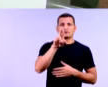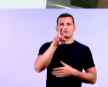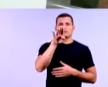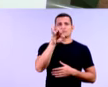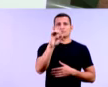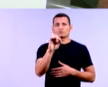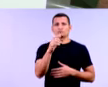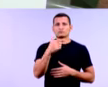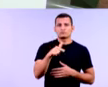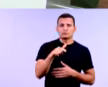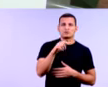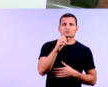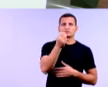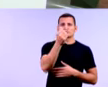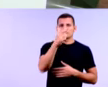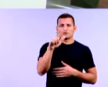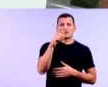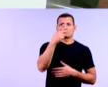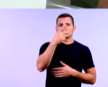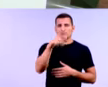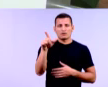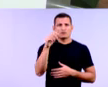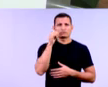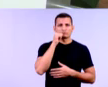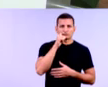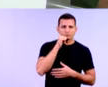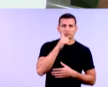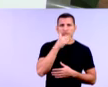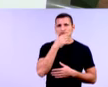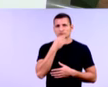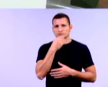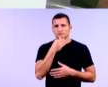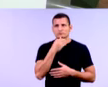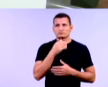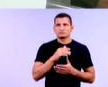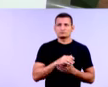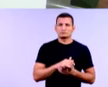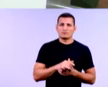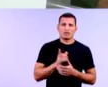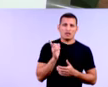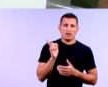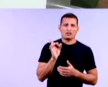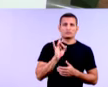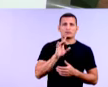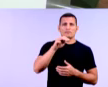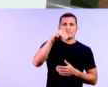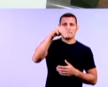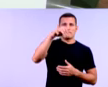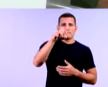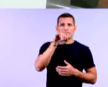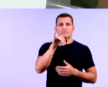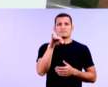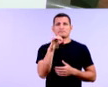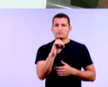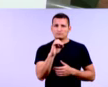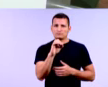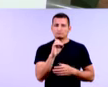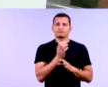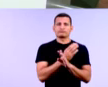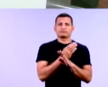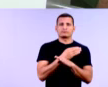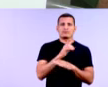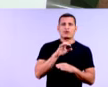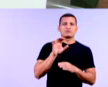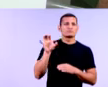nem plural, nem feminino, nem masculino. Isso. Fica meio. Ela é meio distraída. É o jeito dela, é um